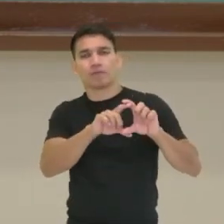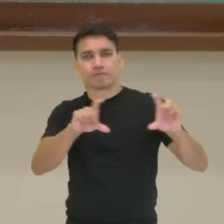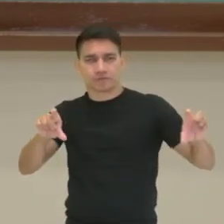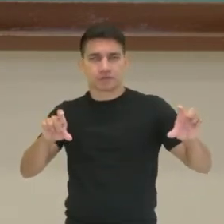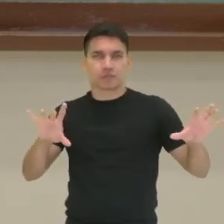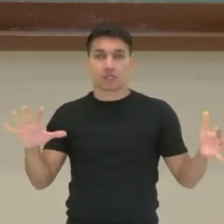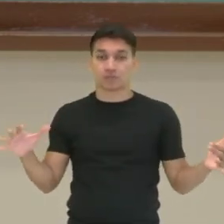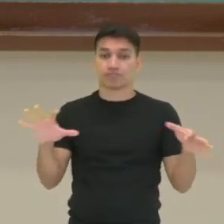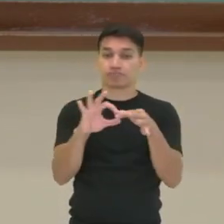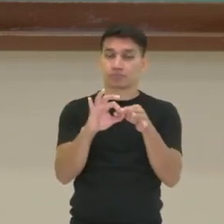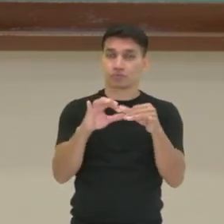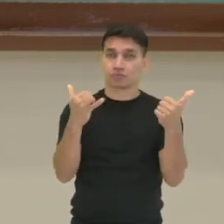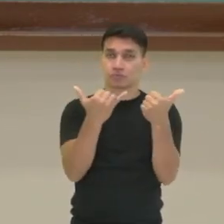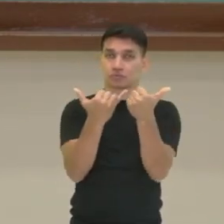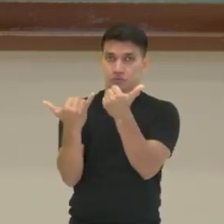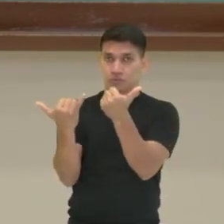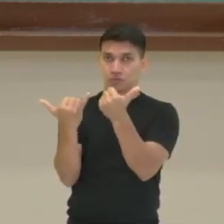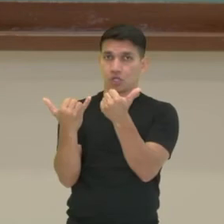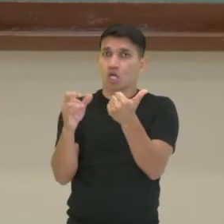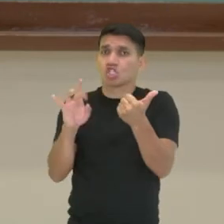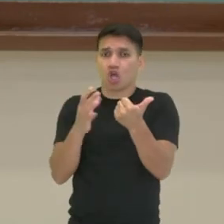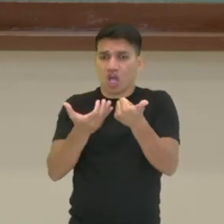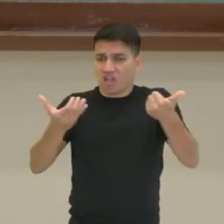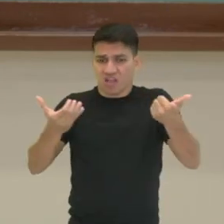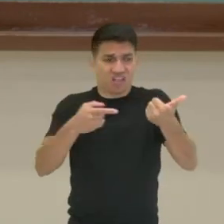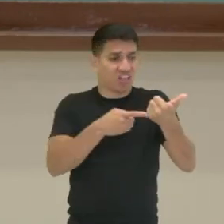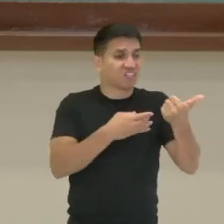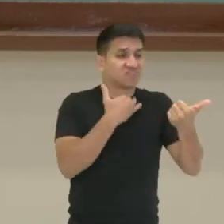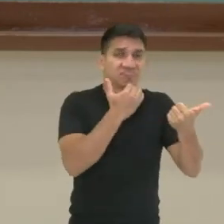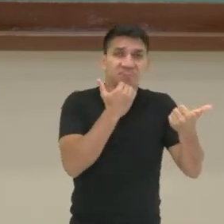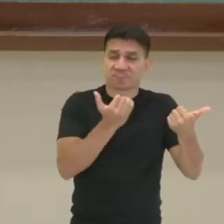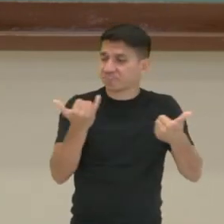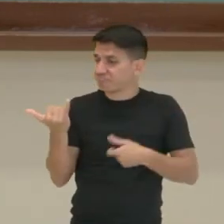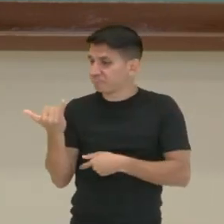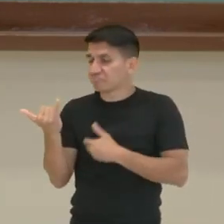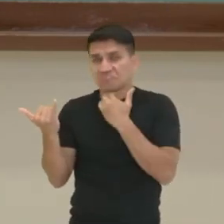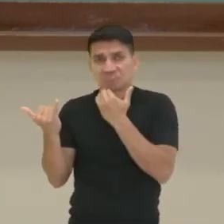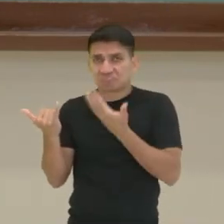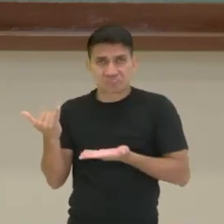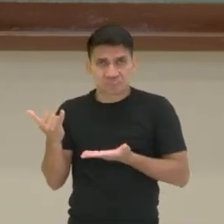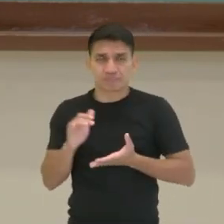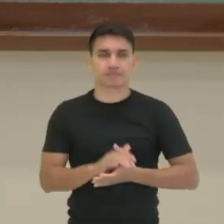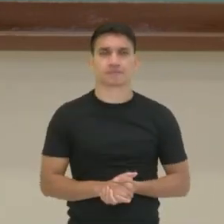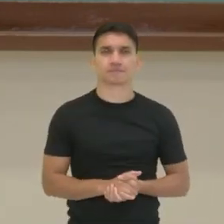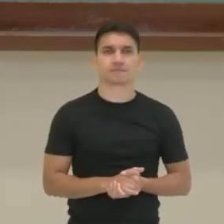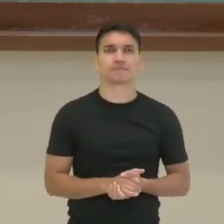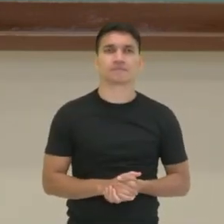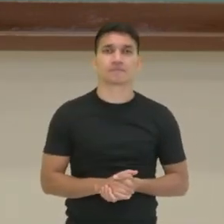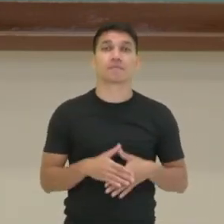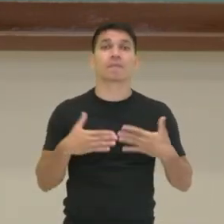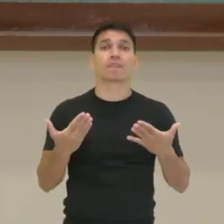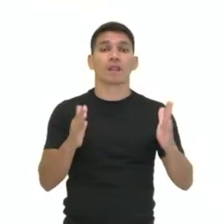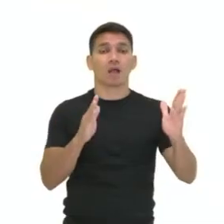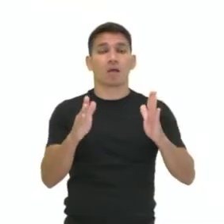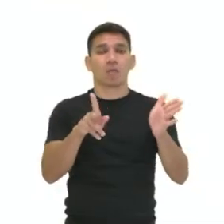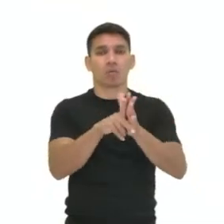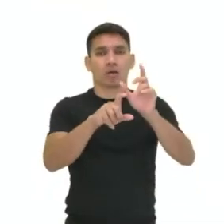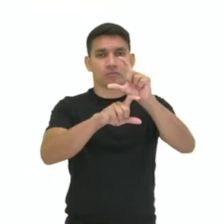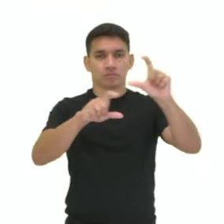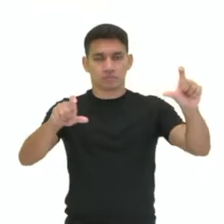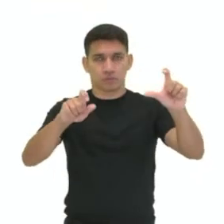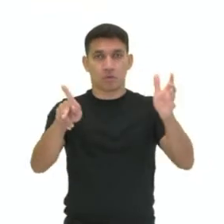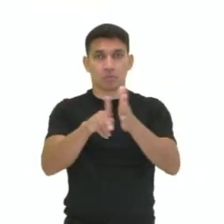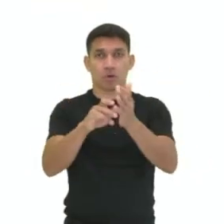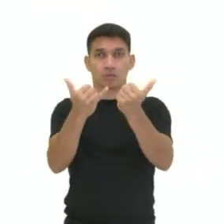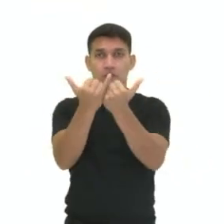junção das duas orações. Sozinhas não fazem o sentido completo. Então, o período composto por